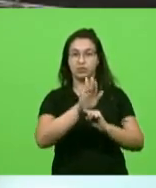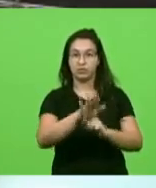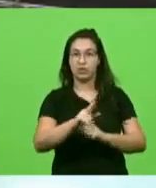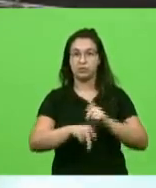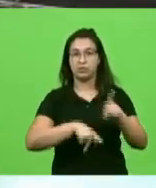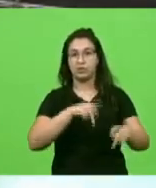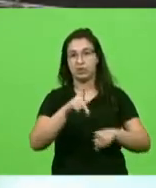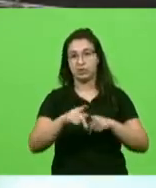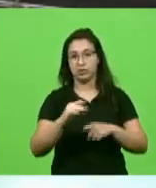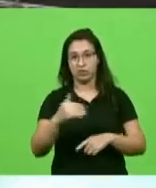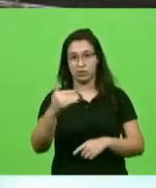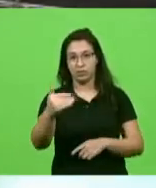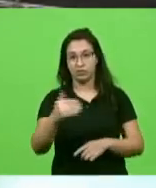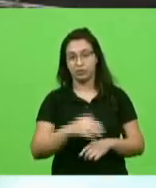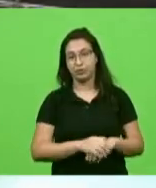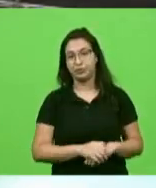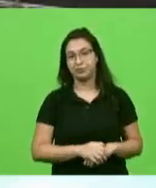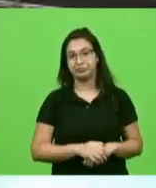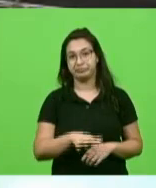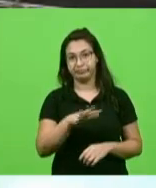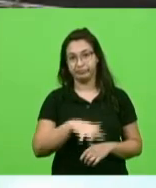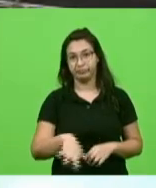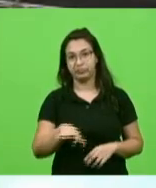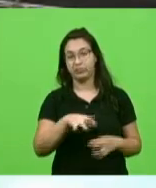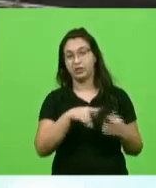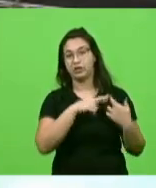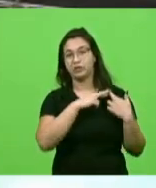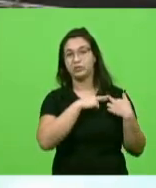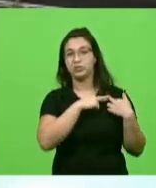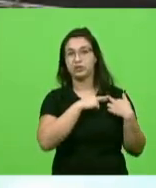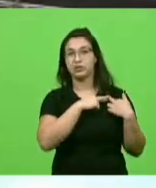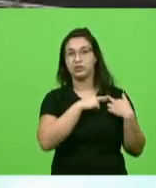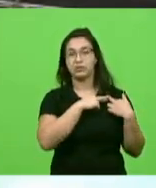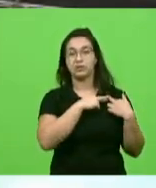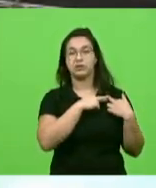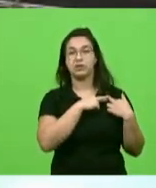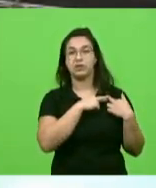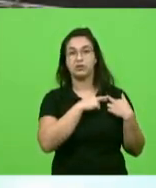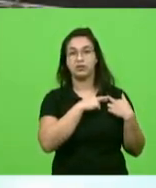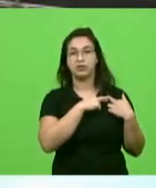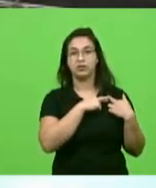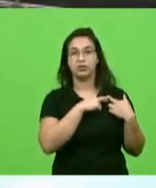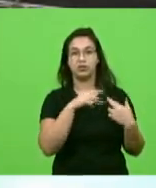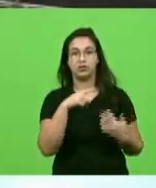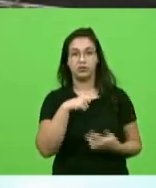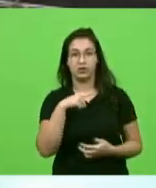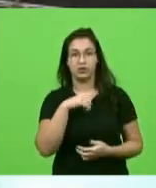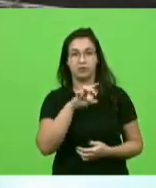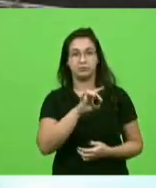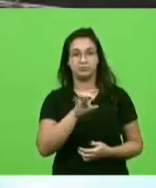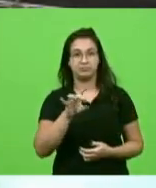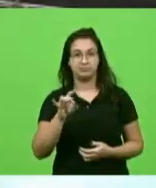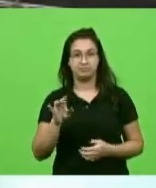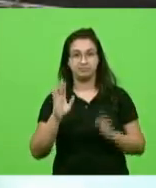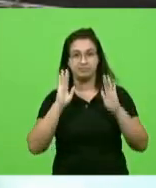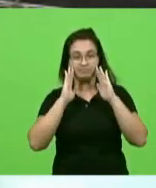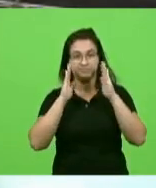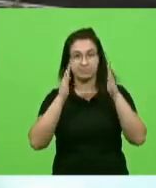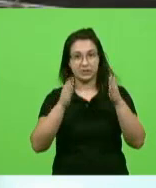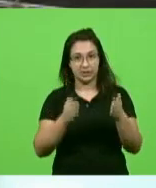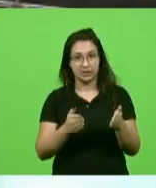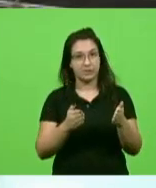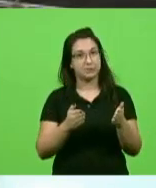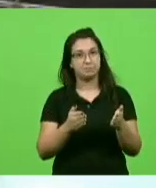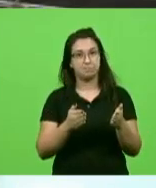cabe a nós e como como a responsabilidade que temos seguimos nesta